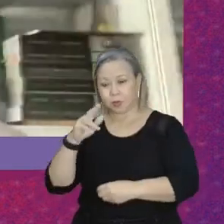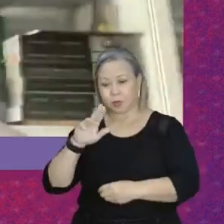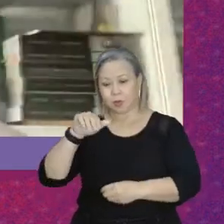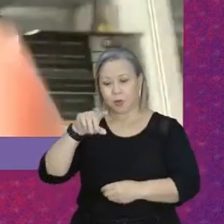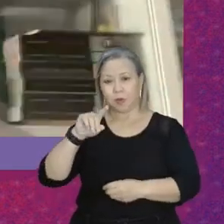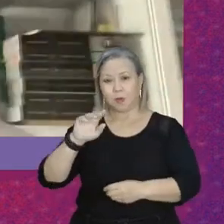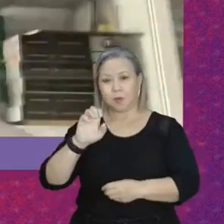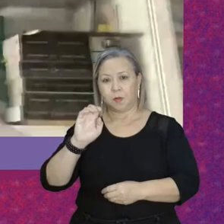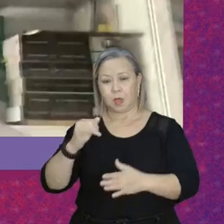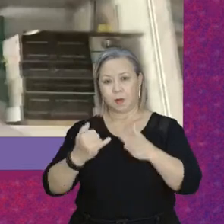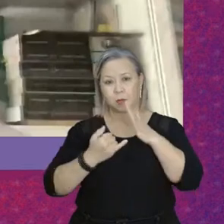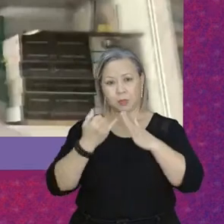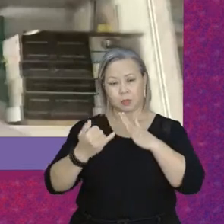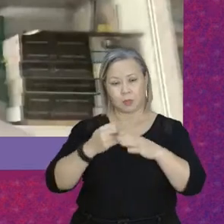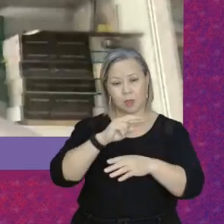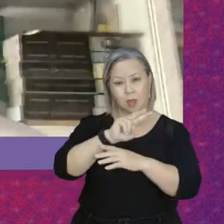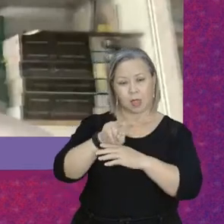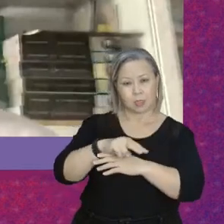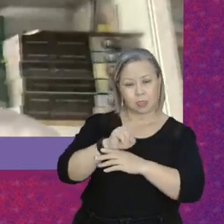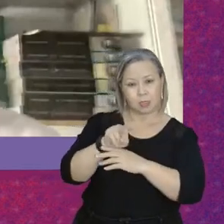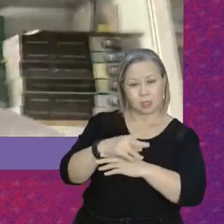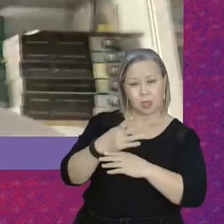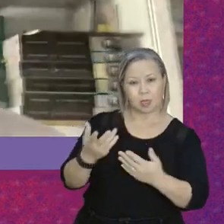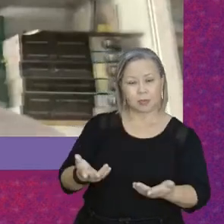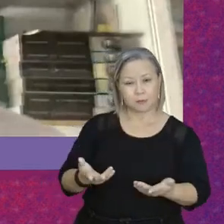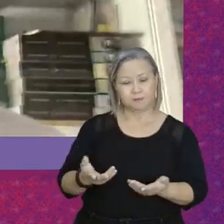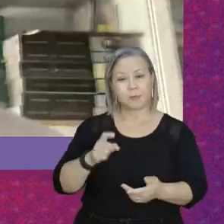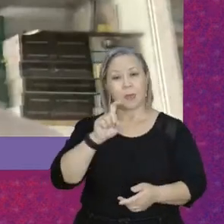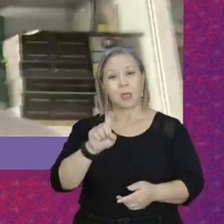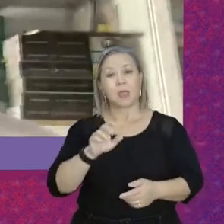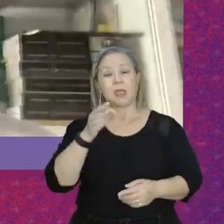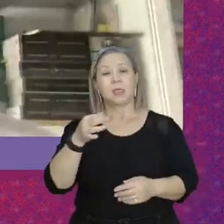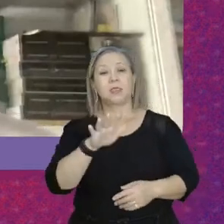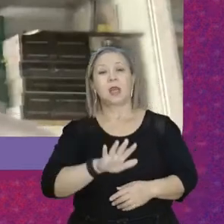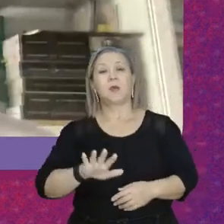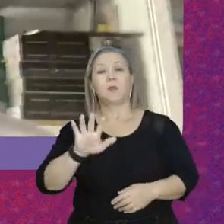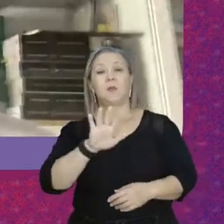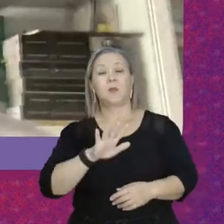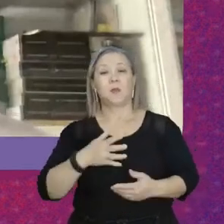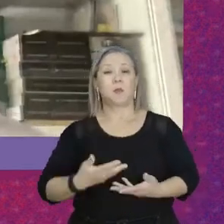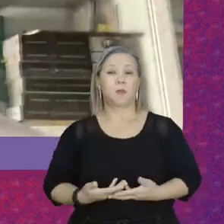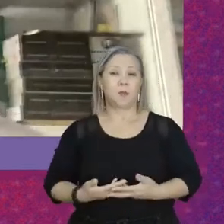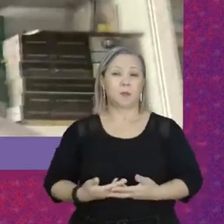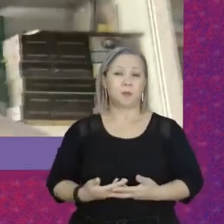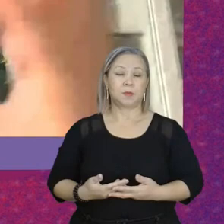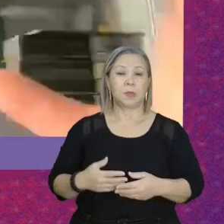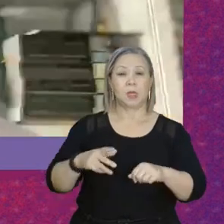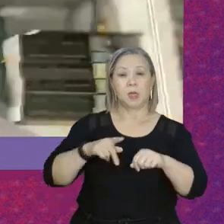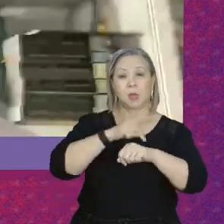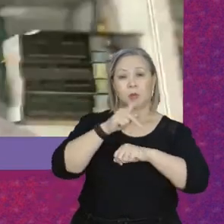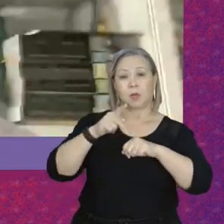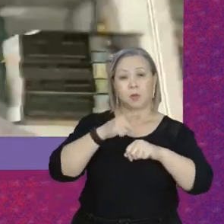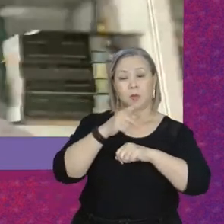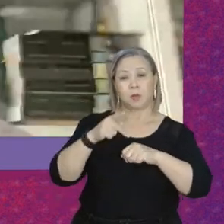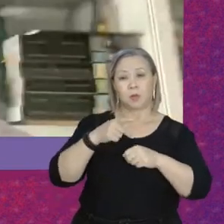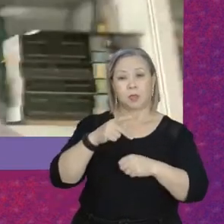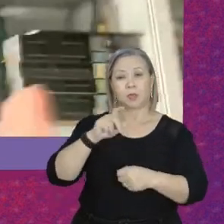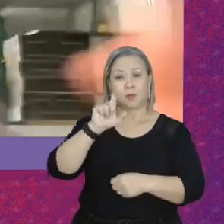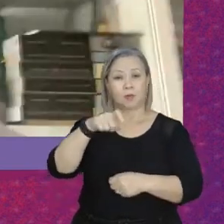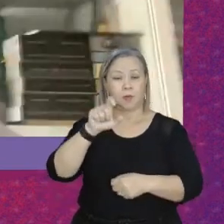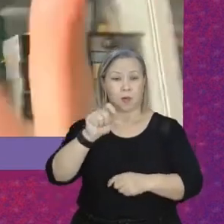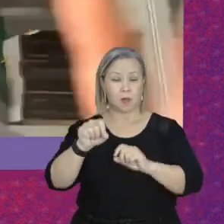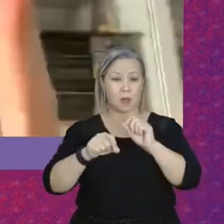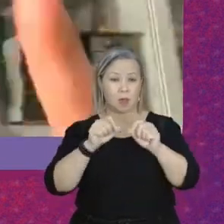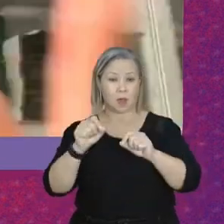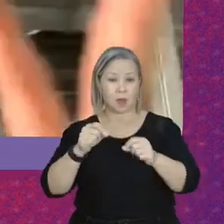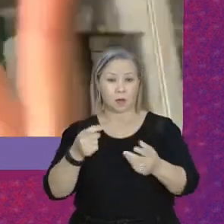entidades assistenciais, seja por meio dos dos tais vouchers que o governo hora